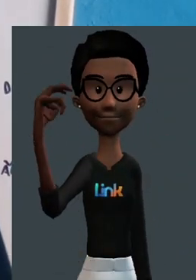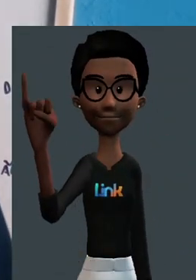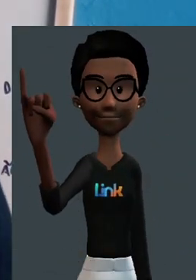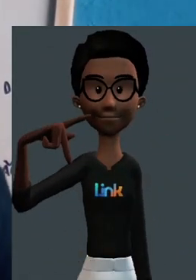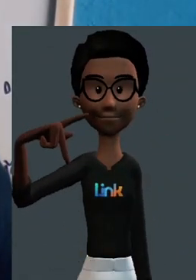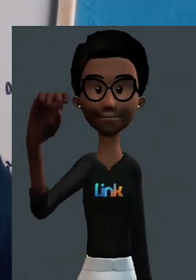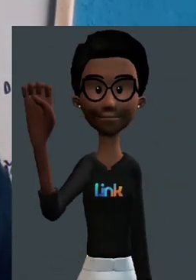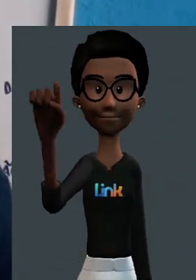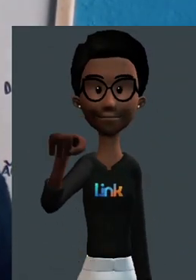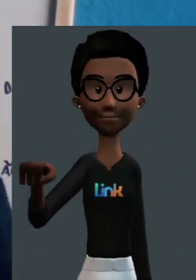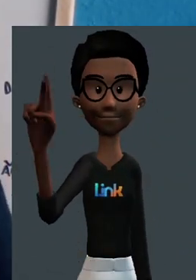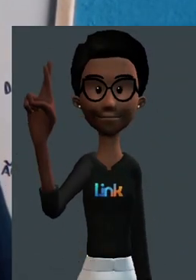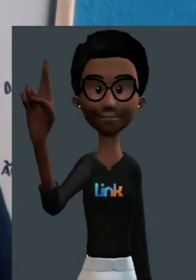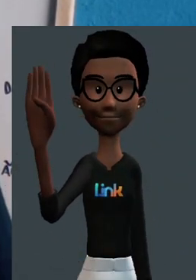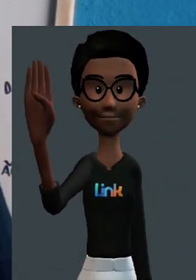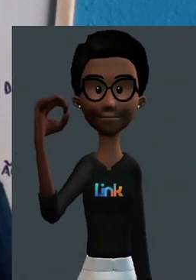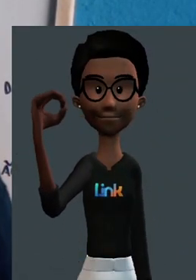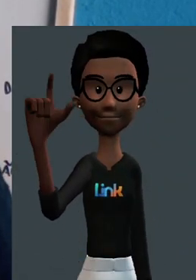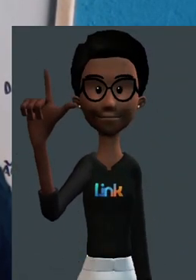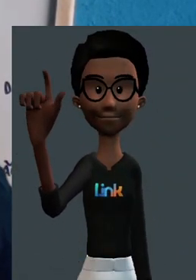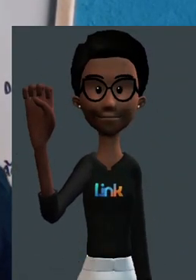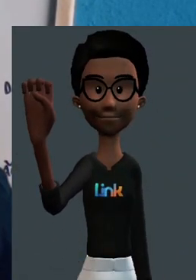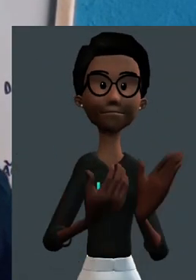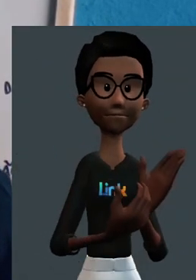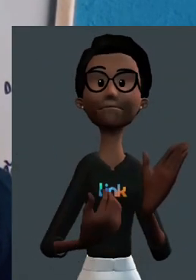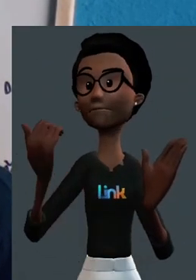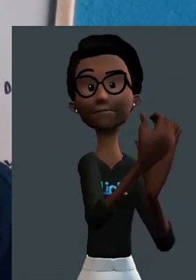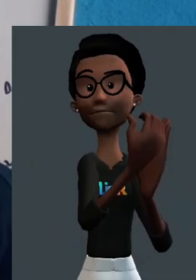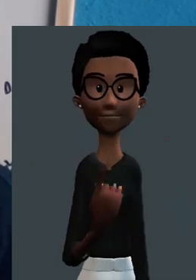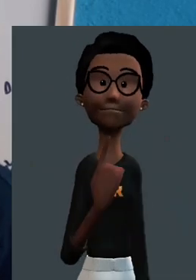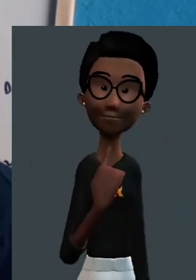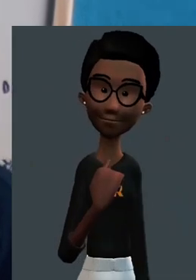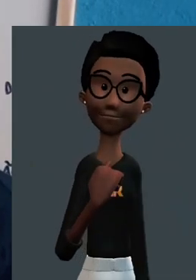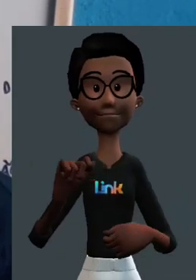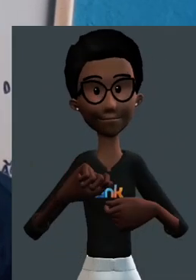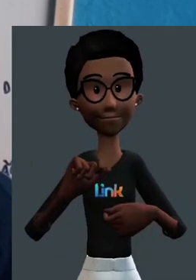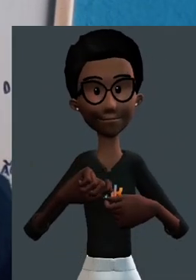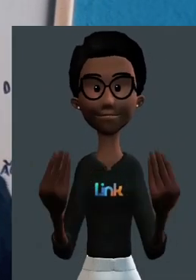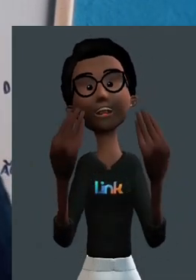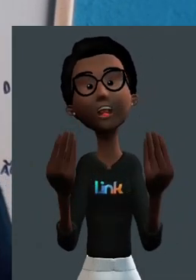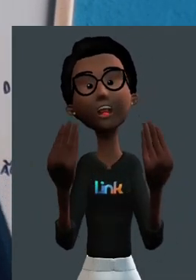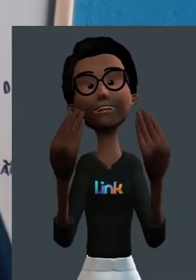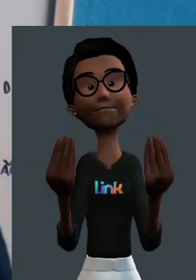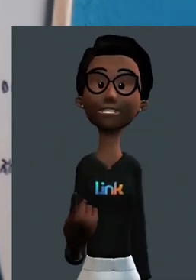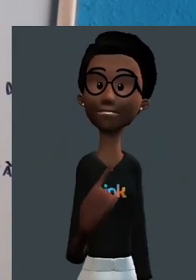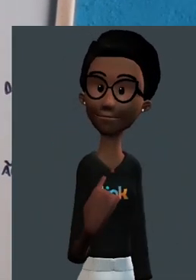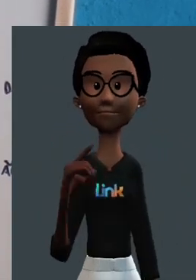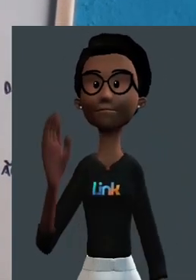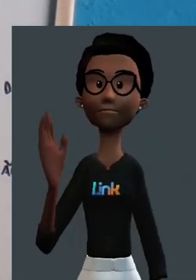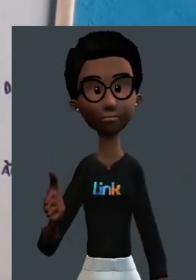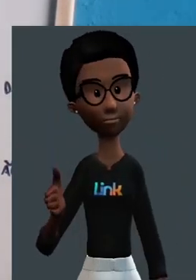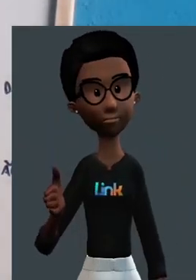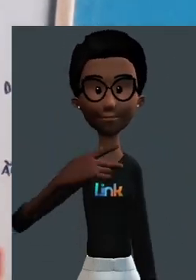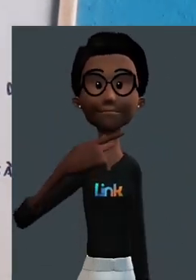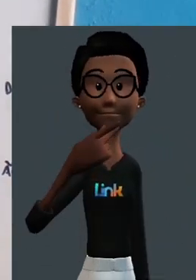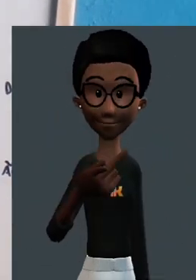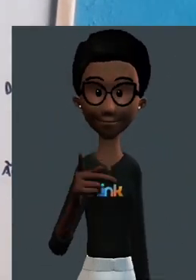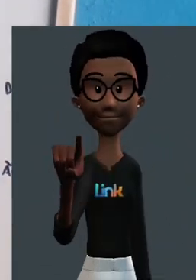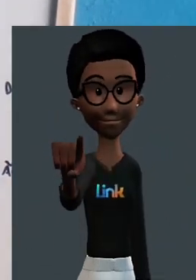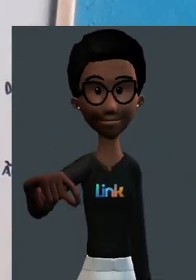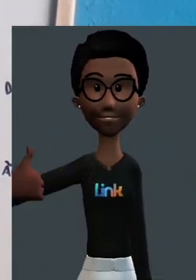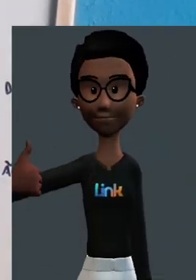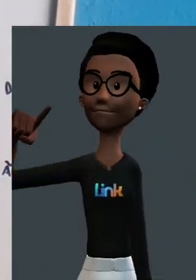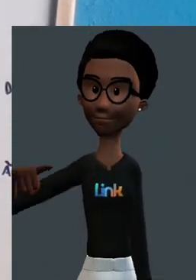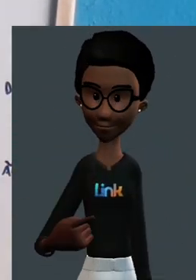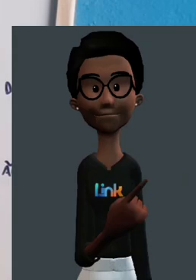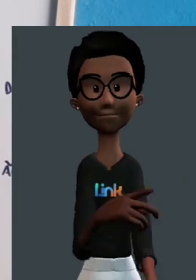esperar. Nós temos também a hipérbole, que é um exagero intencional. Algo como, eu já te disse 1 milhão